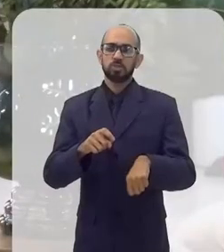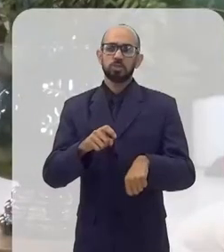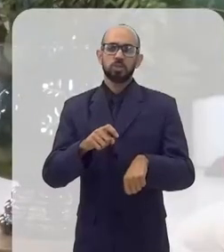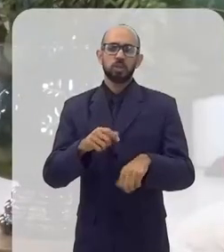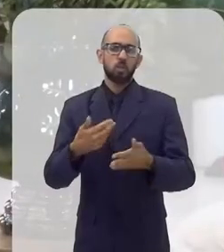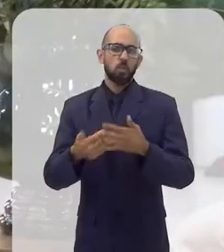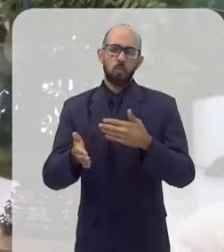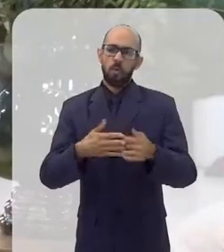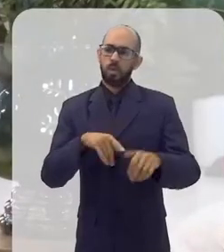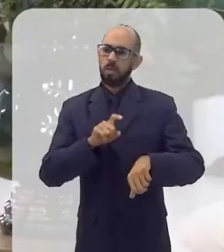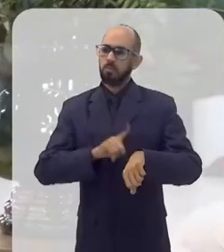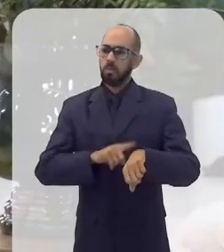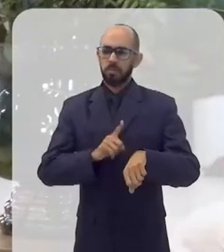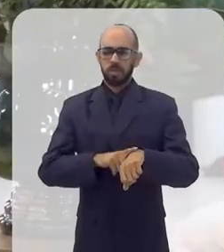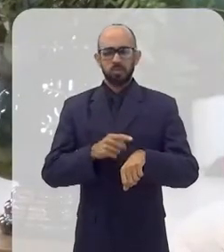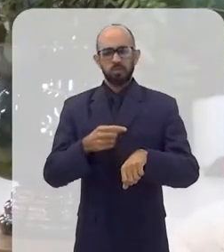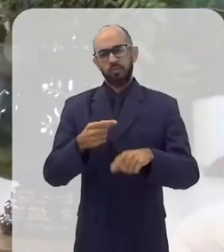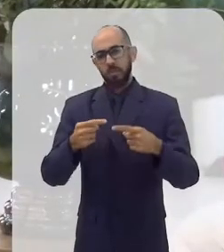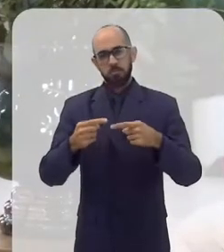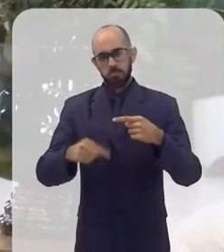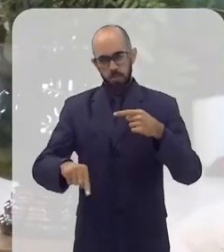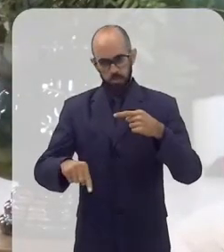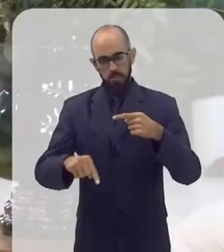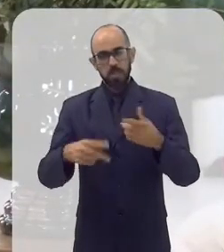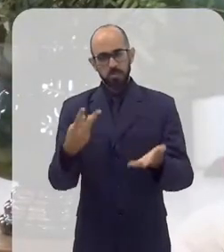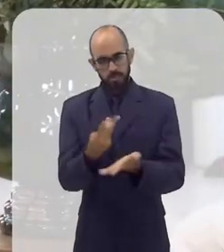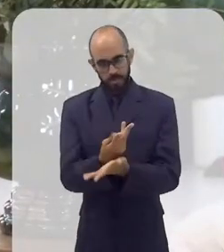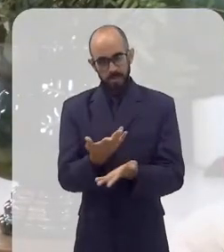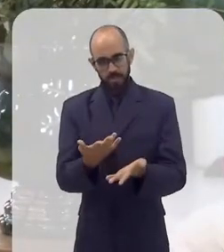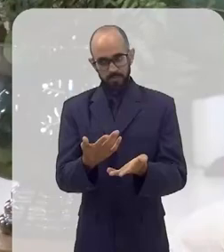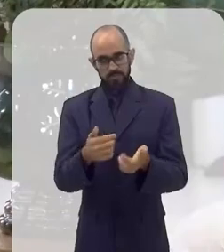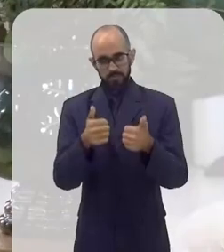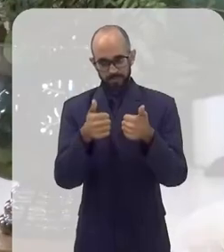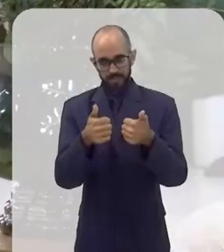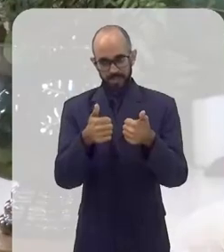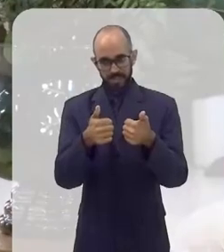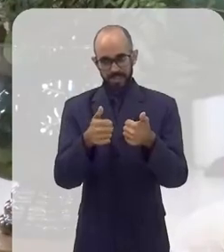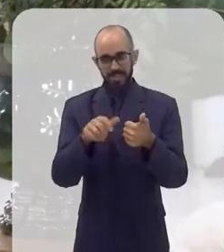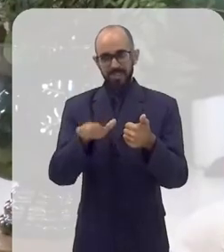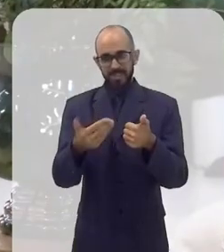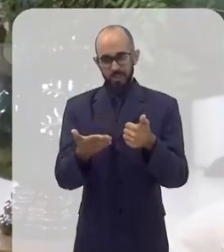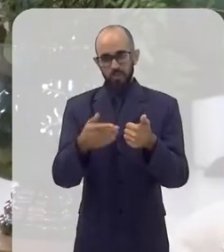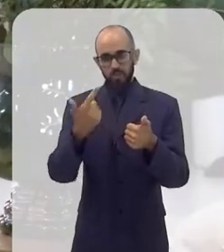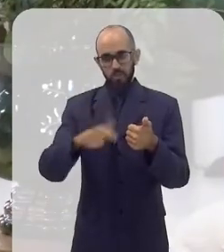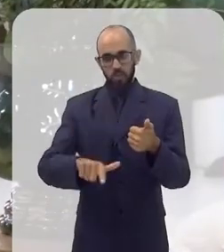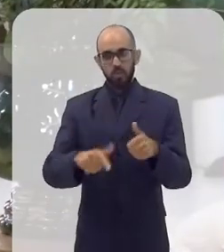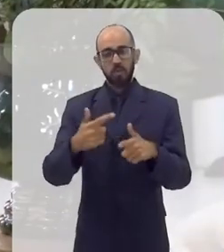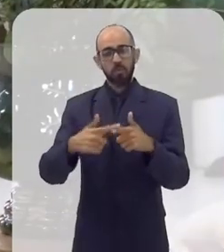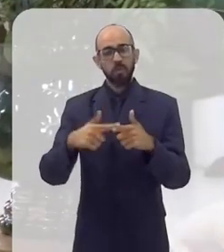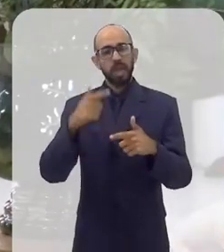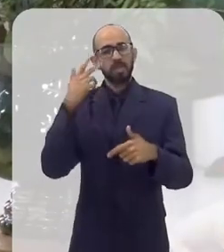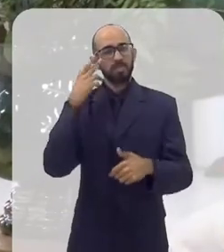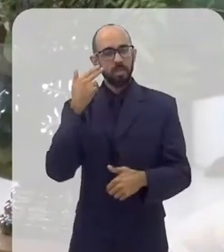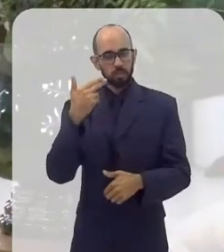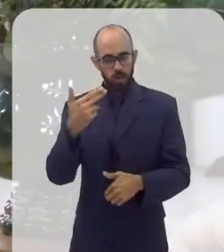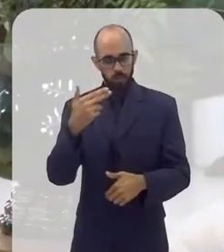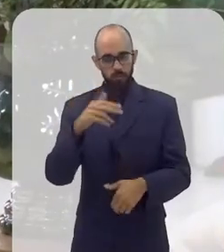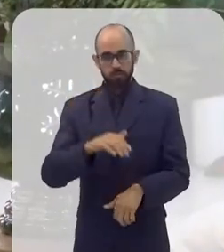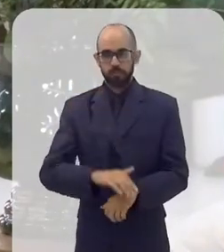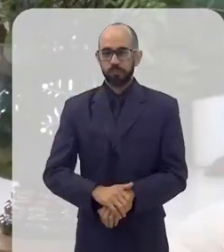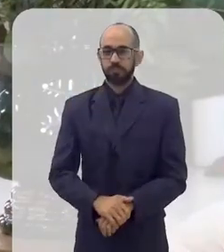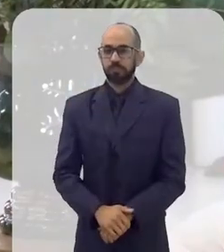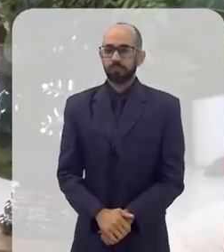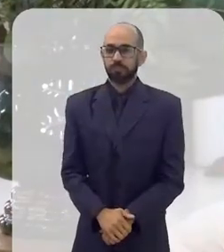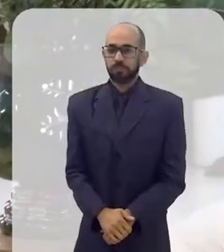vamos... né, impedir isso que aconteça, certo? Então, é mais uma vez porque é uma coisa natural.